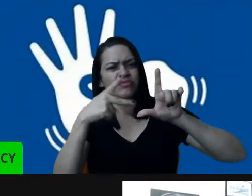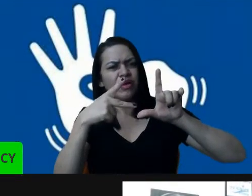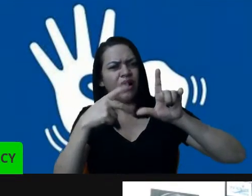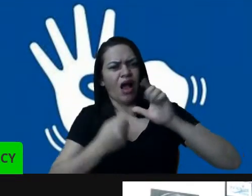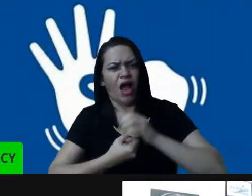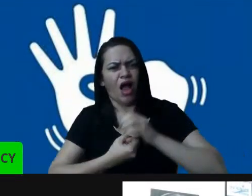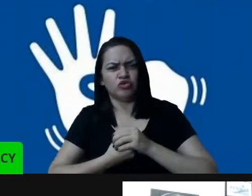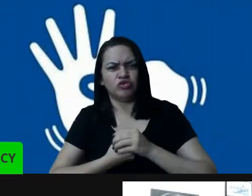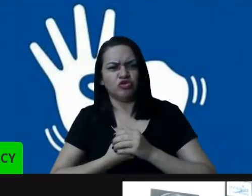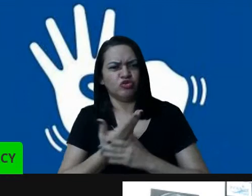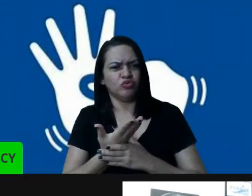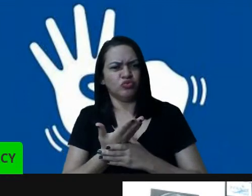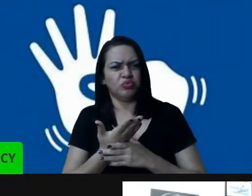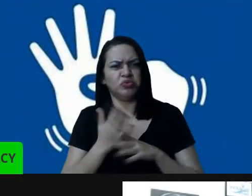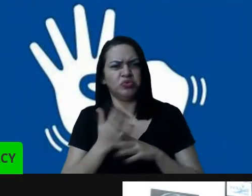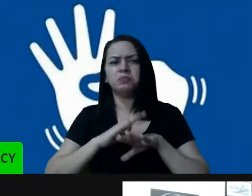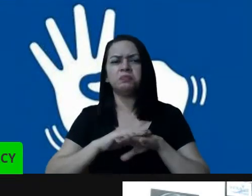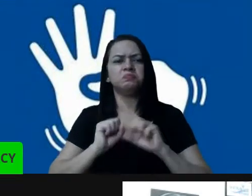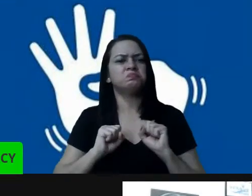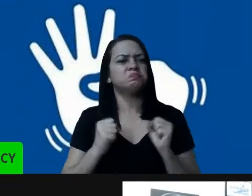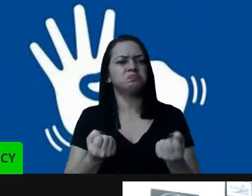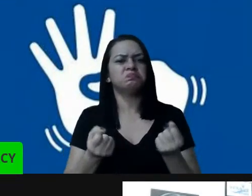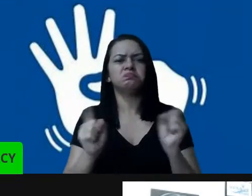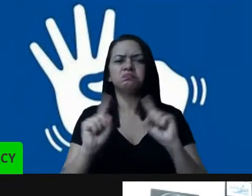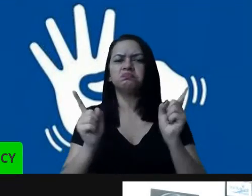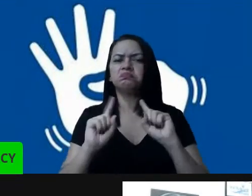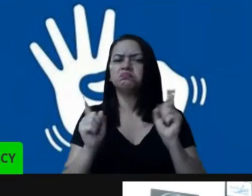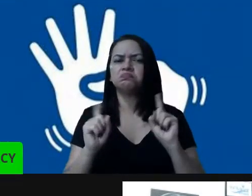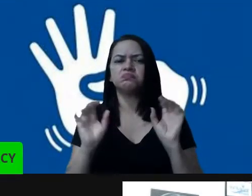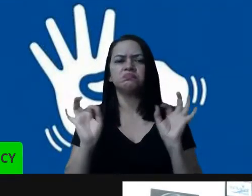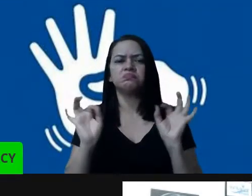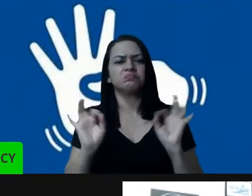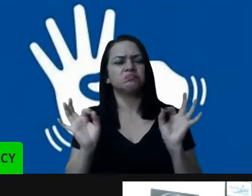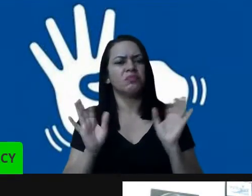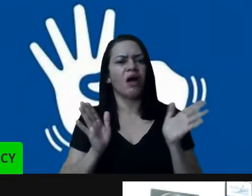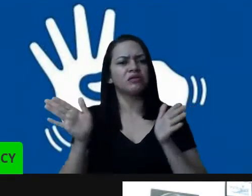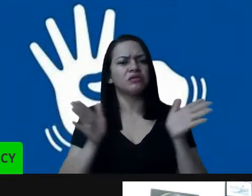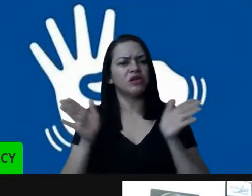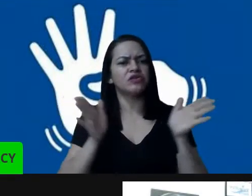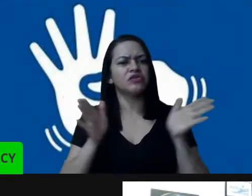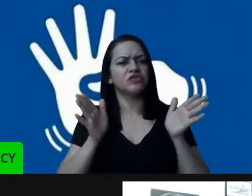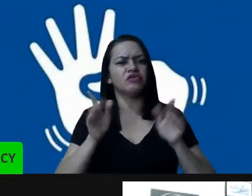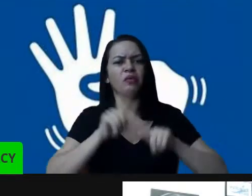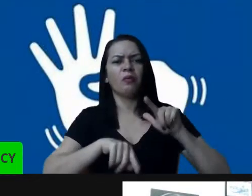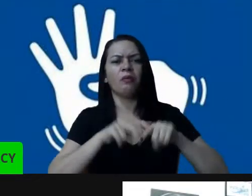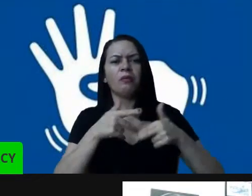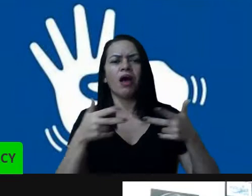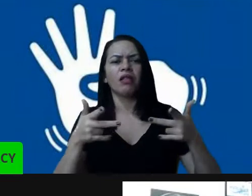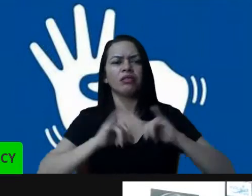se esforçarem em querer deixar acessível o material deles?